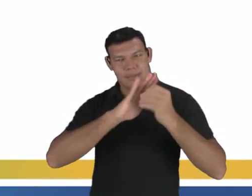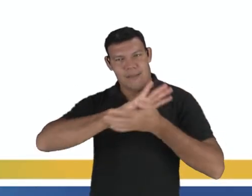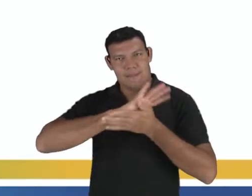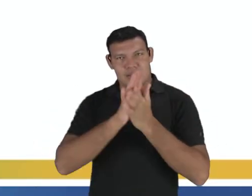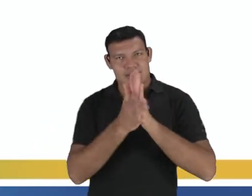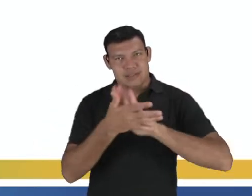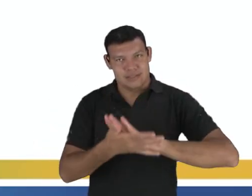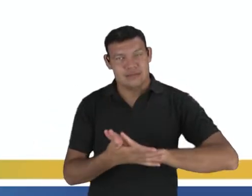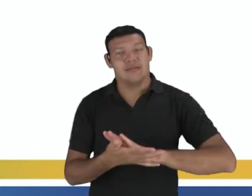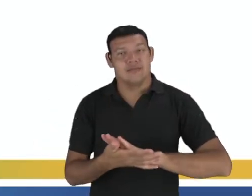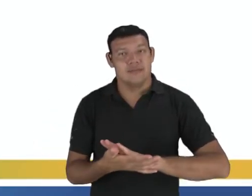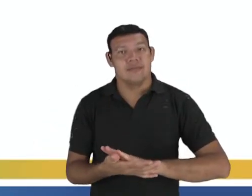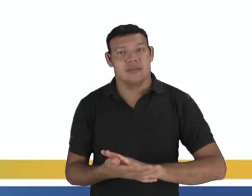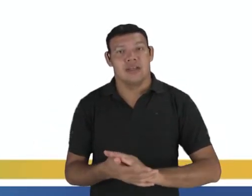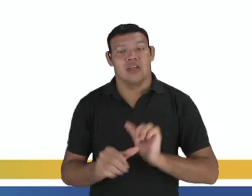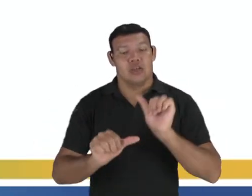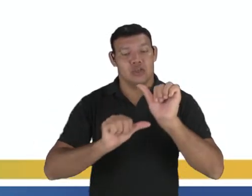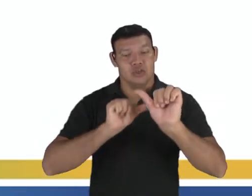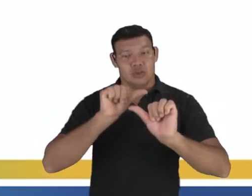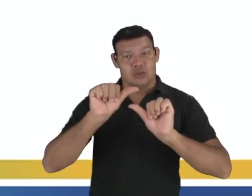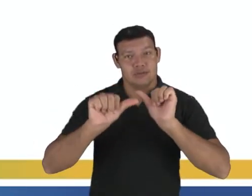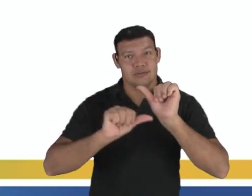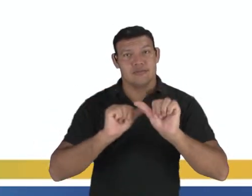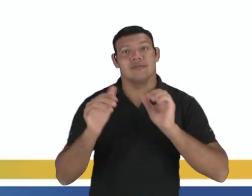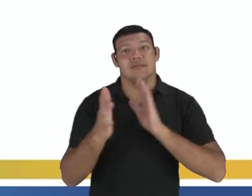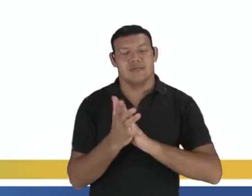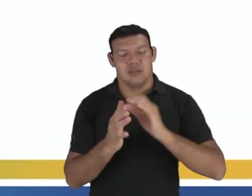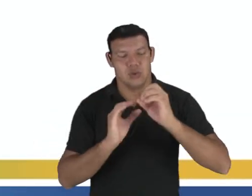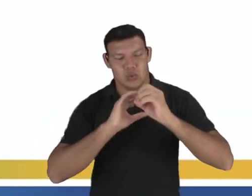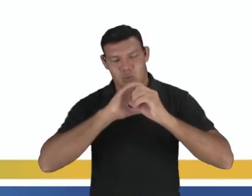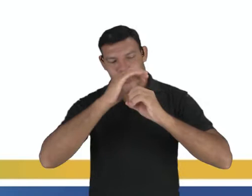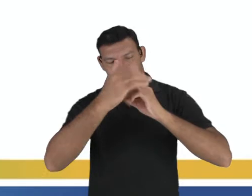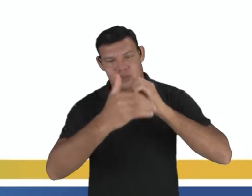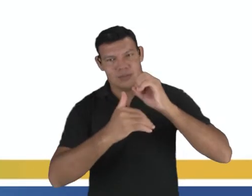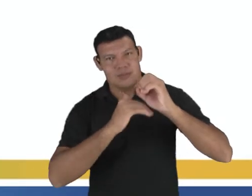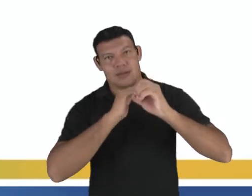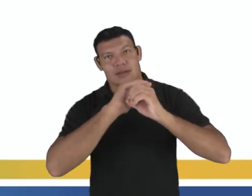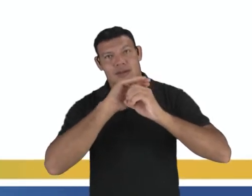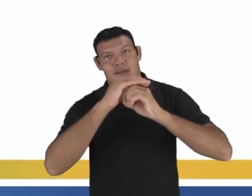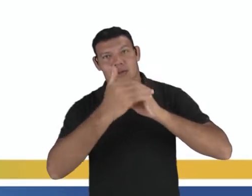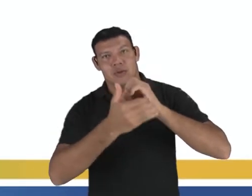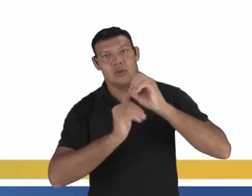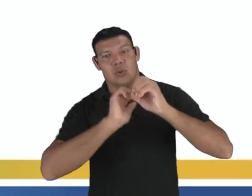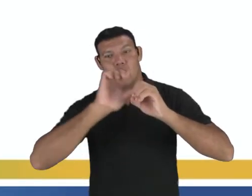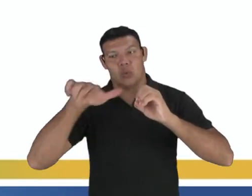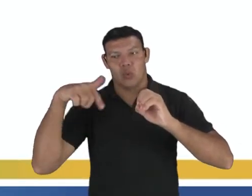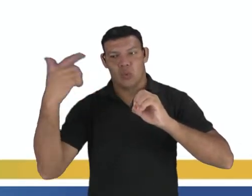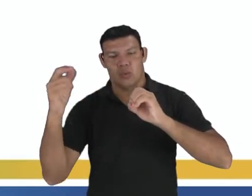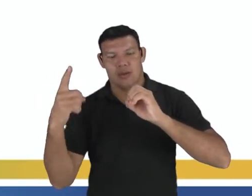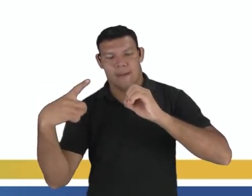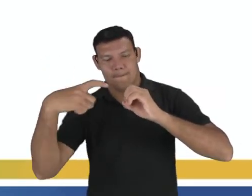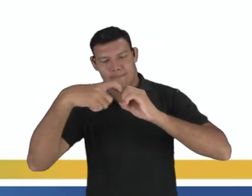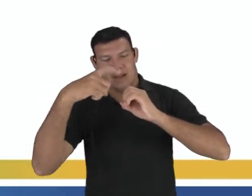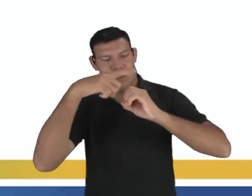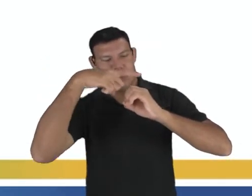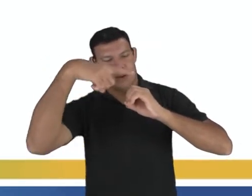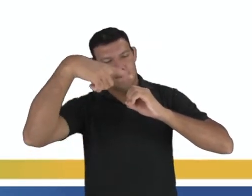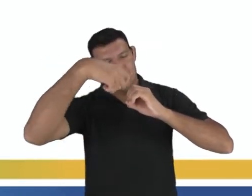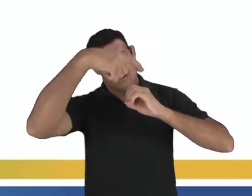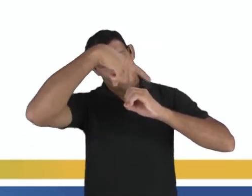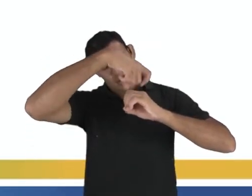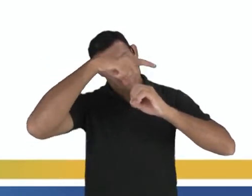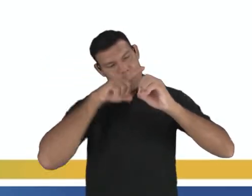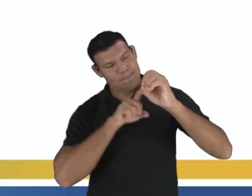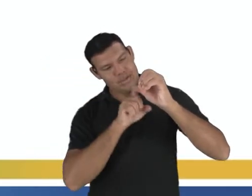e ocorre uma modificação na membrana plasmática do ovócito que impede a penetração de outros espermatozoides tá